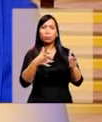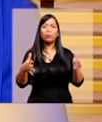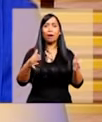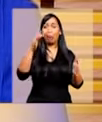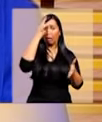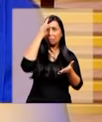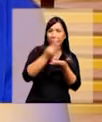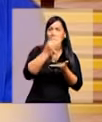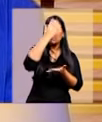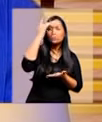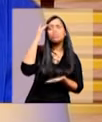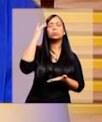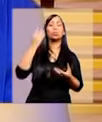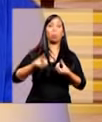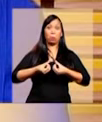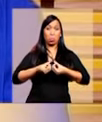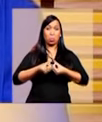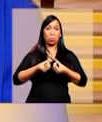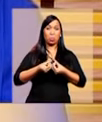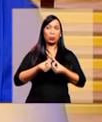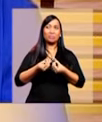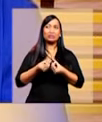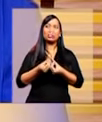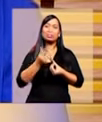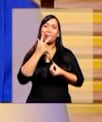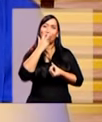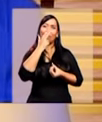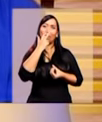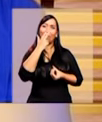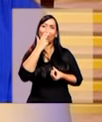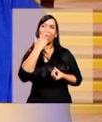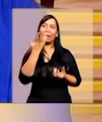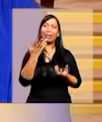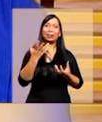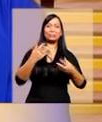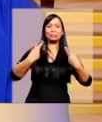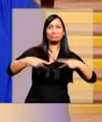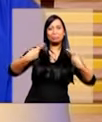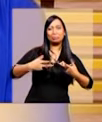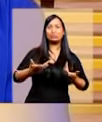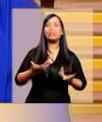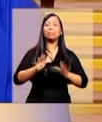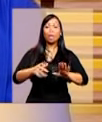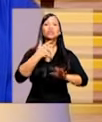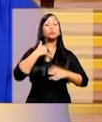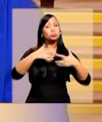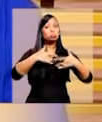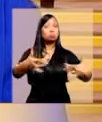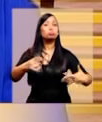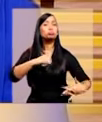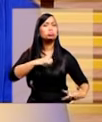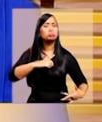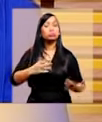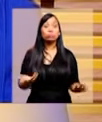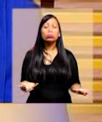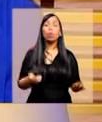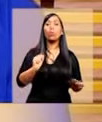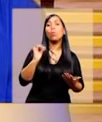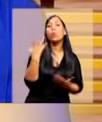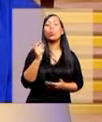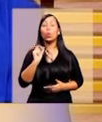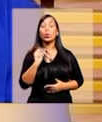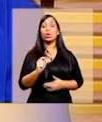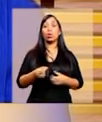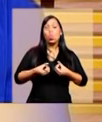paradoxalmente, a fé do budista ela é um pouco cética, mas sempre de boa vontade. E o que